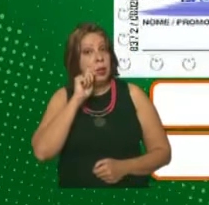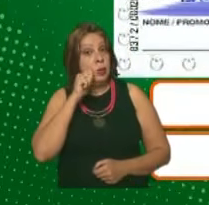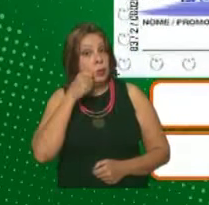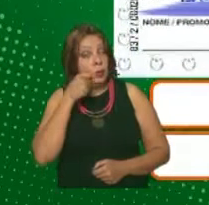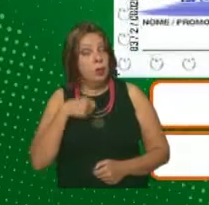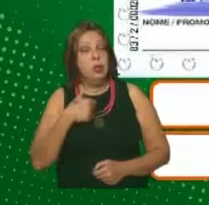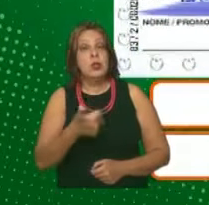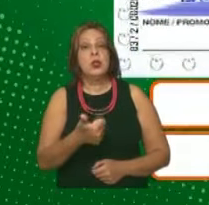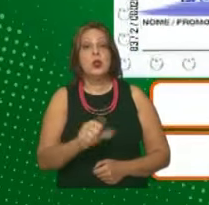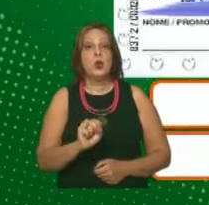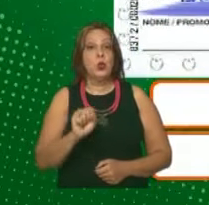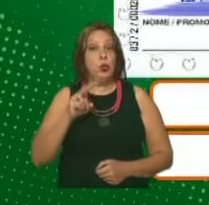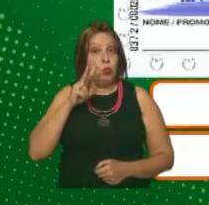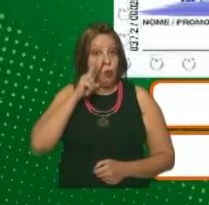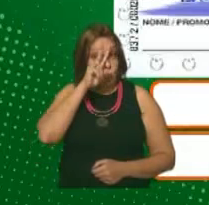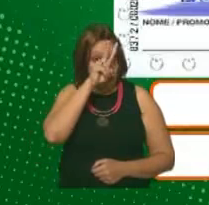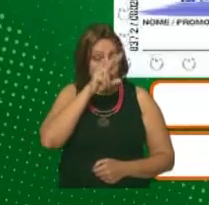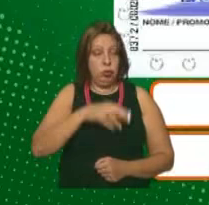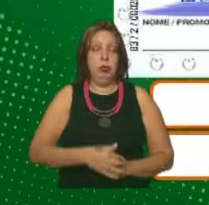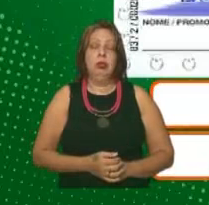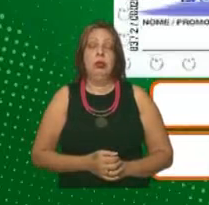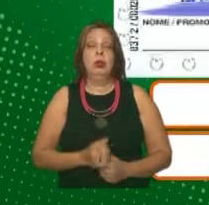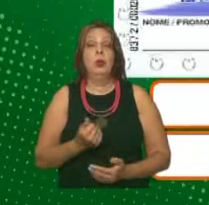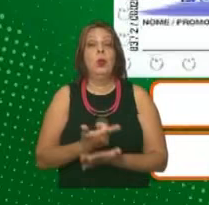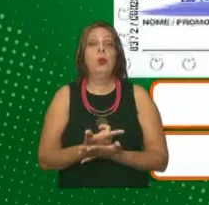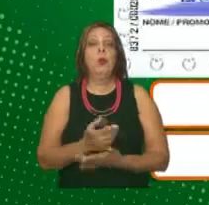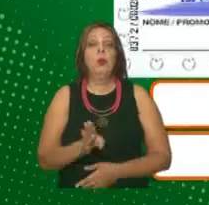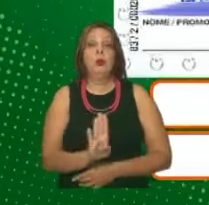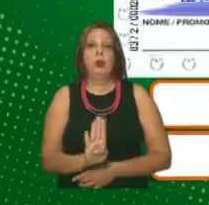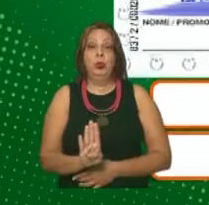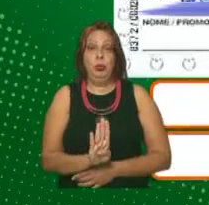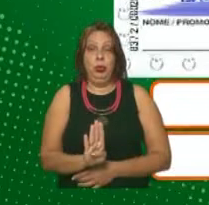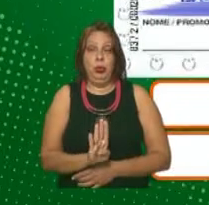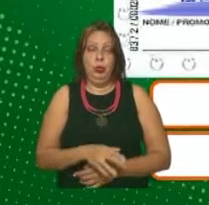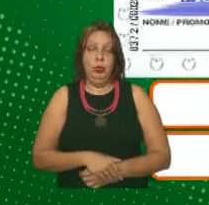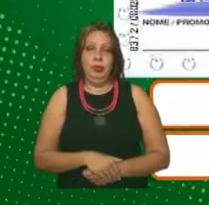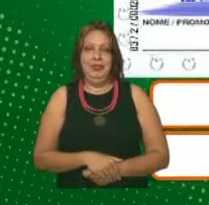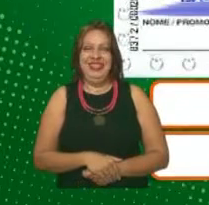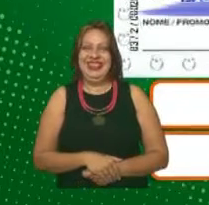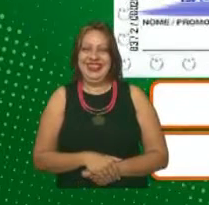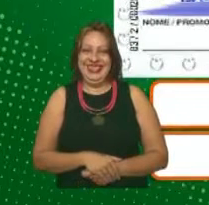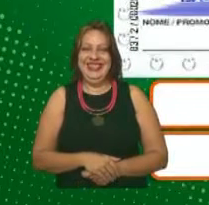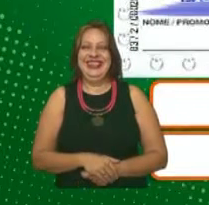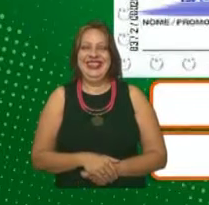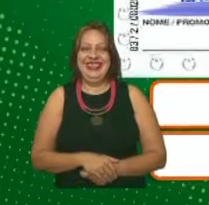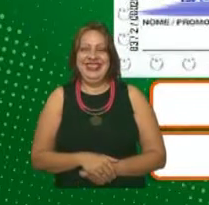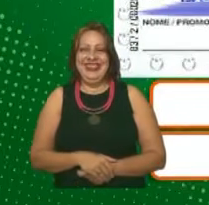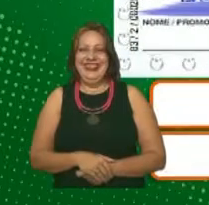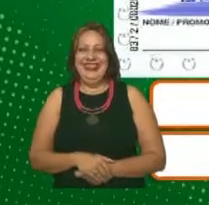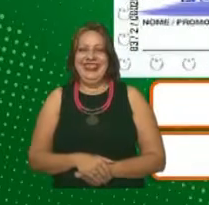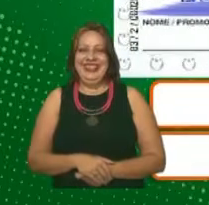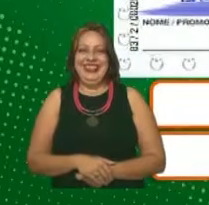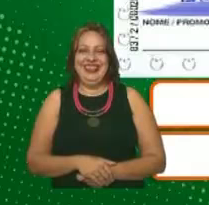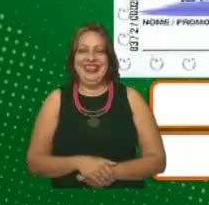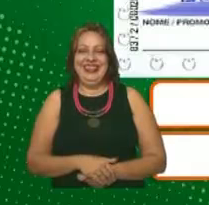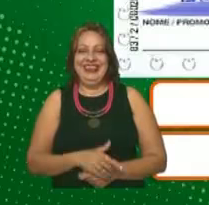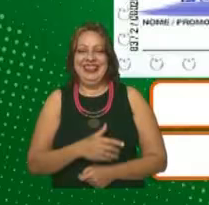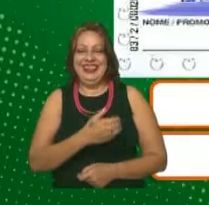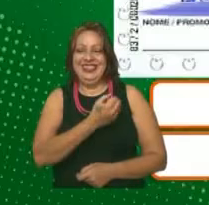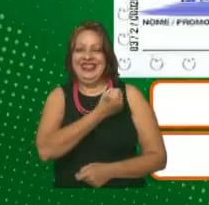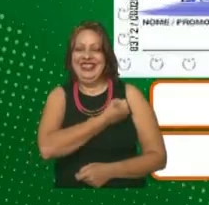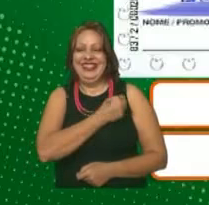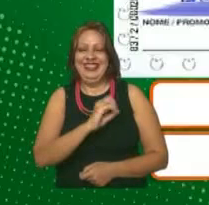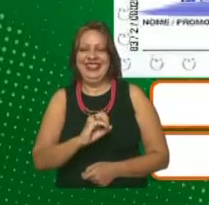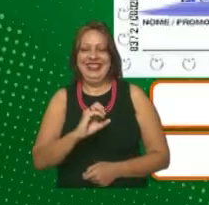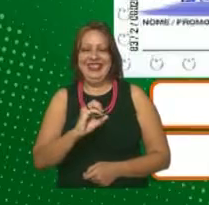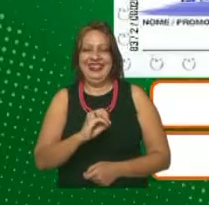18 do Forte. Adquiriu aí na Regional Bugio com Jorge Vieira, com Eliana da Santa Gleide. Repetindo o